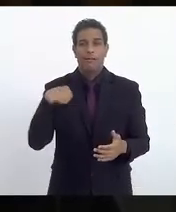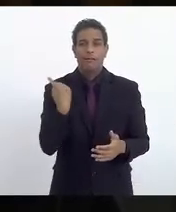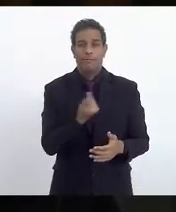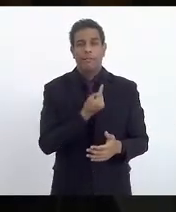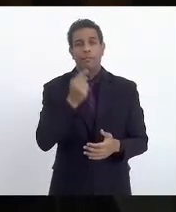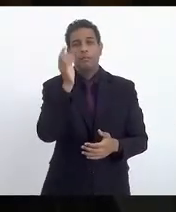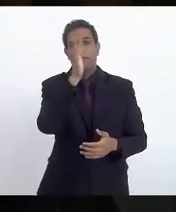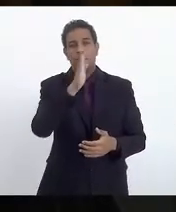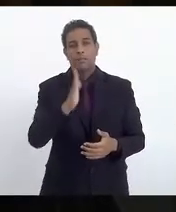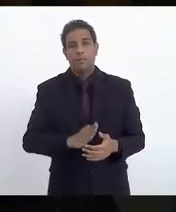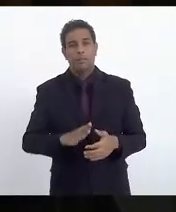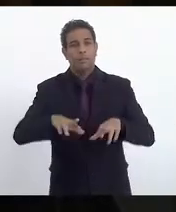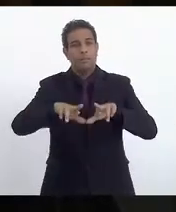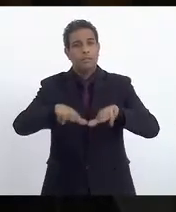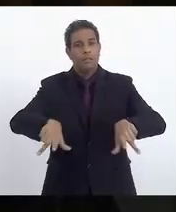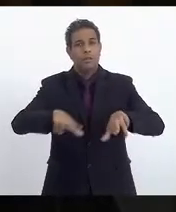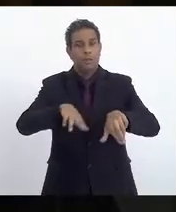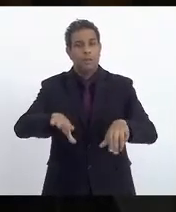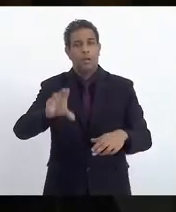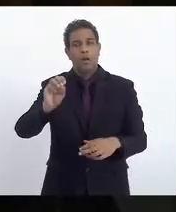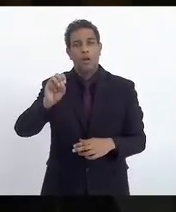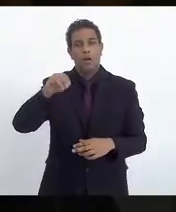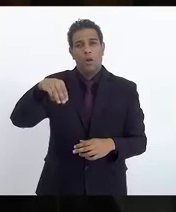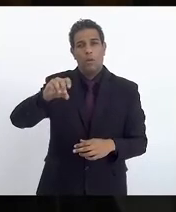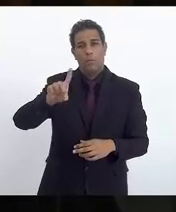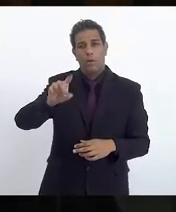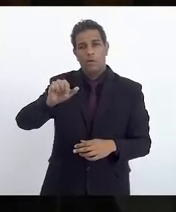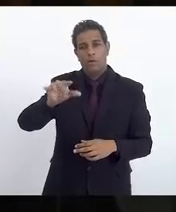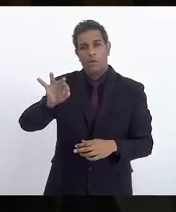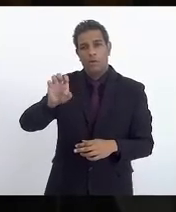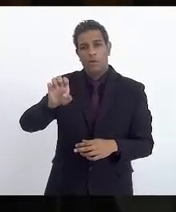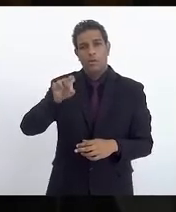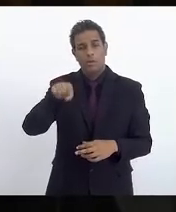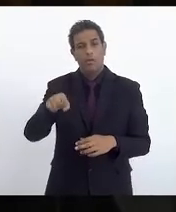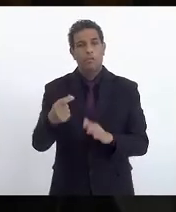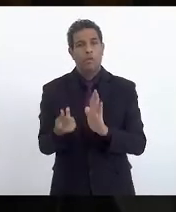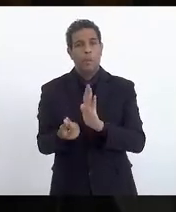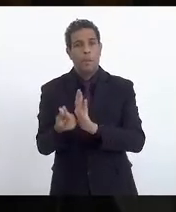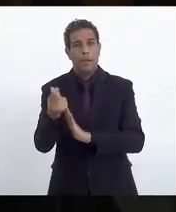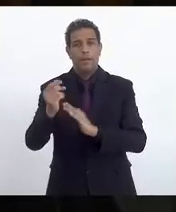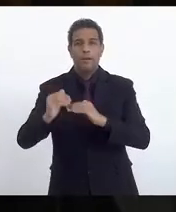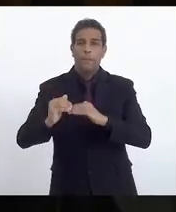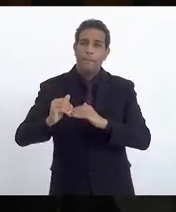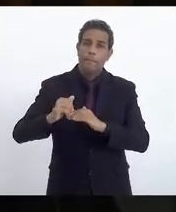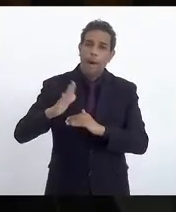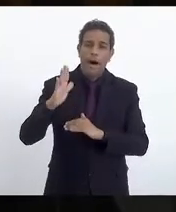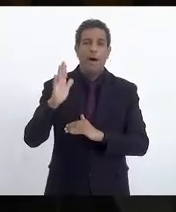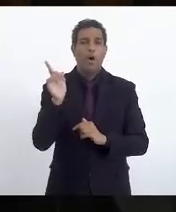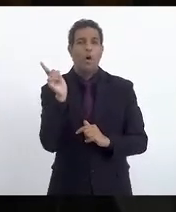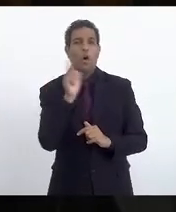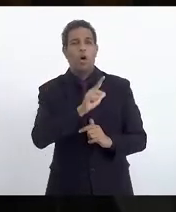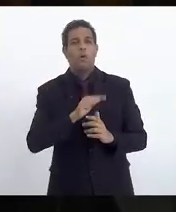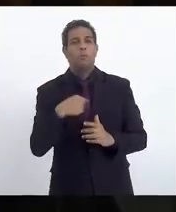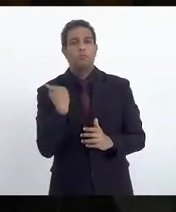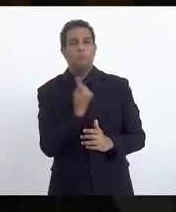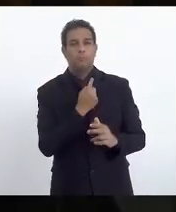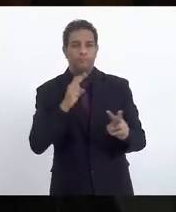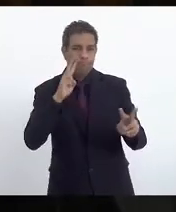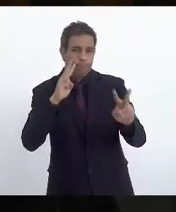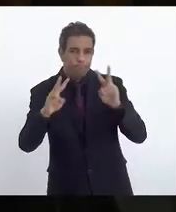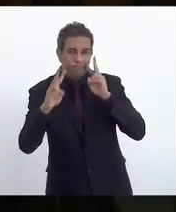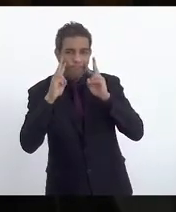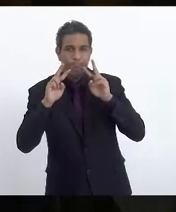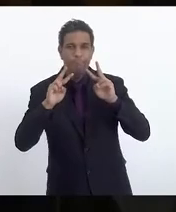não é commodity é tão grande tá um preço absurdo que a seja o seu ponto de